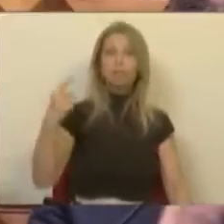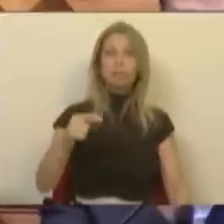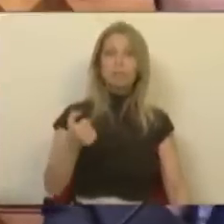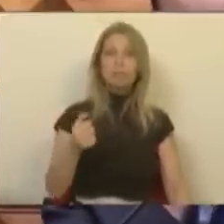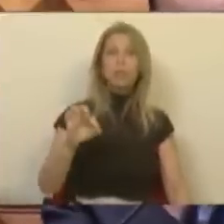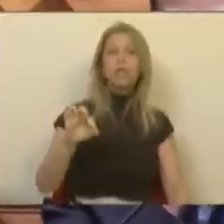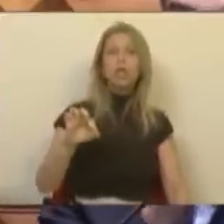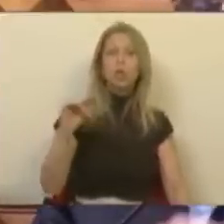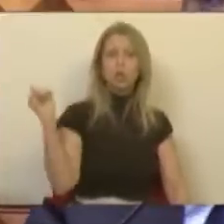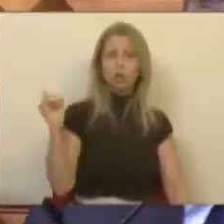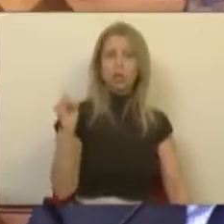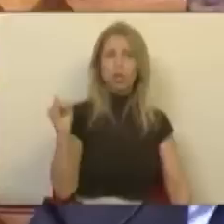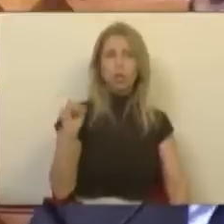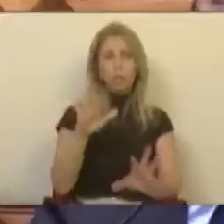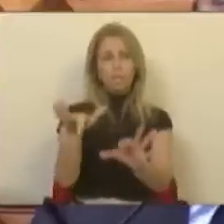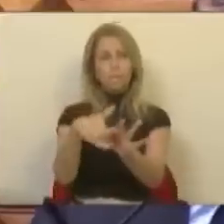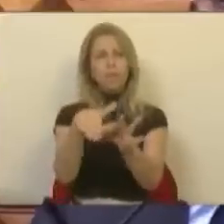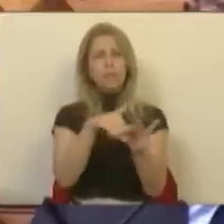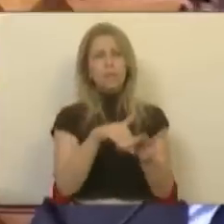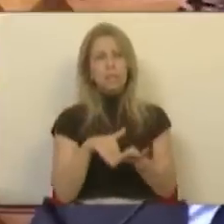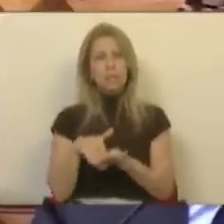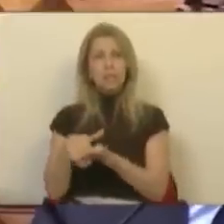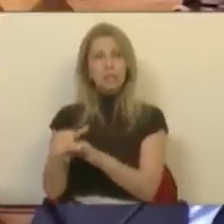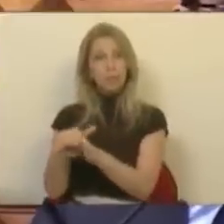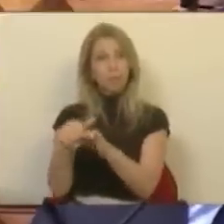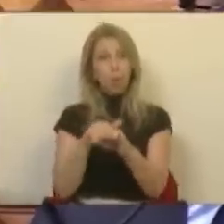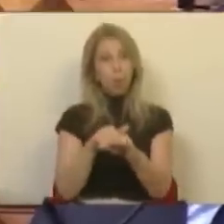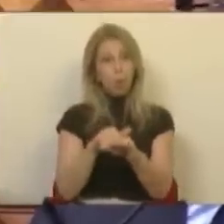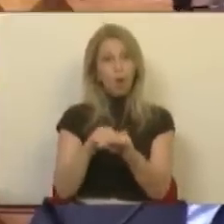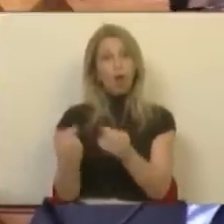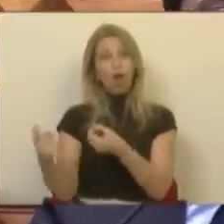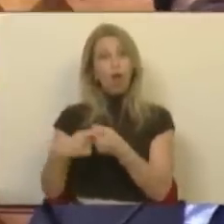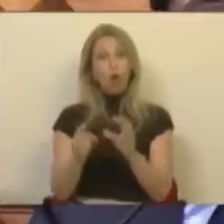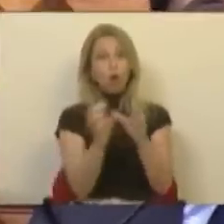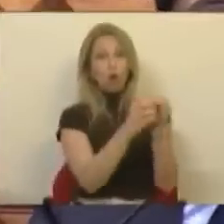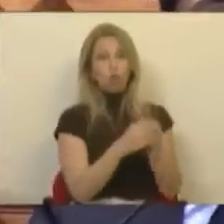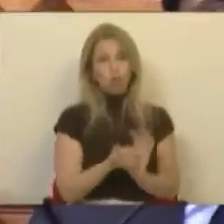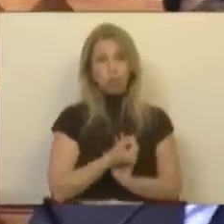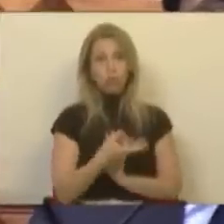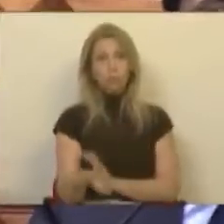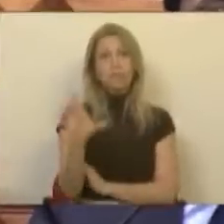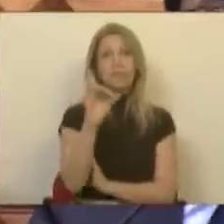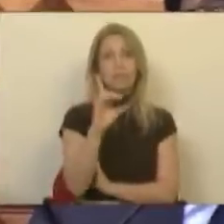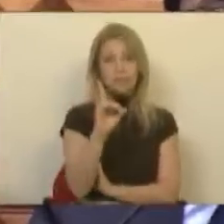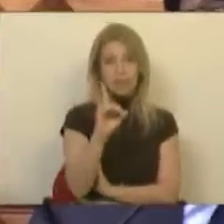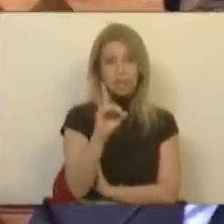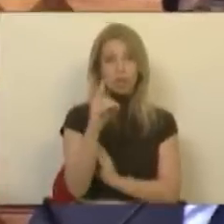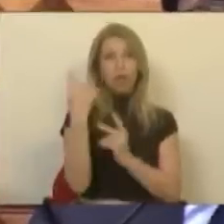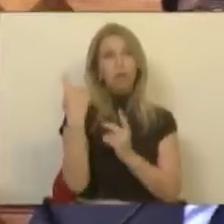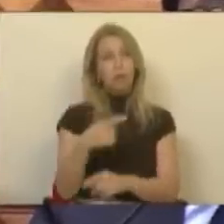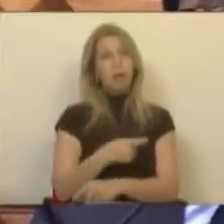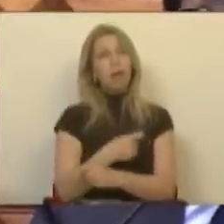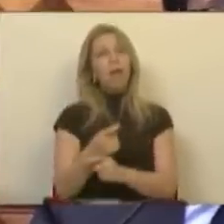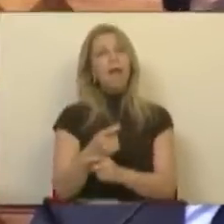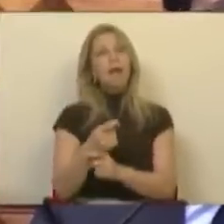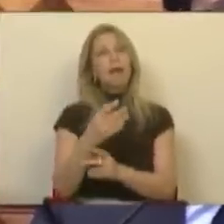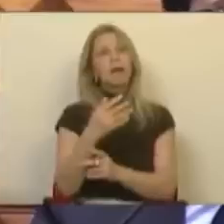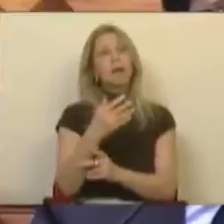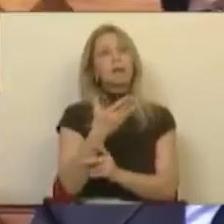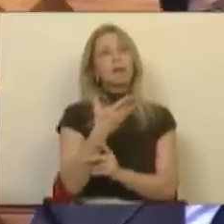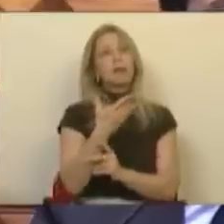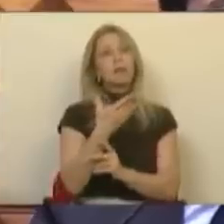58 entidades que participam em 16 dos 51 consórcios e que se distribuem em 17 dos 21 concelhos